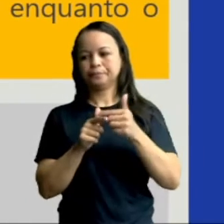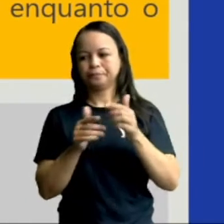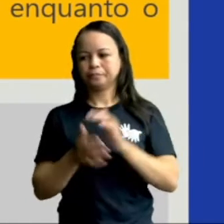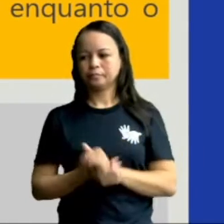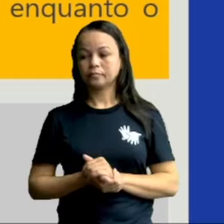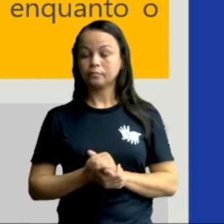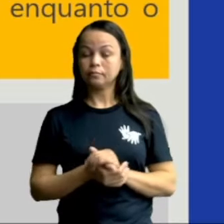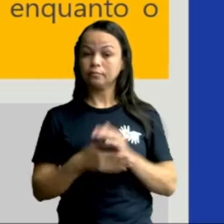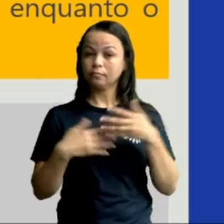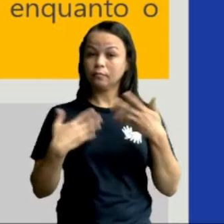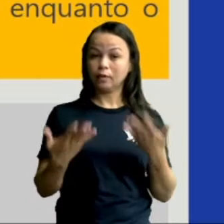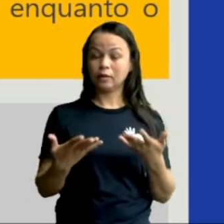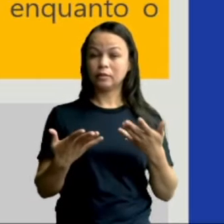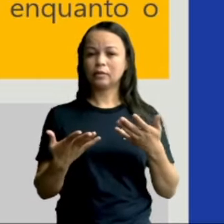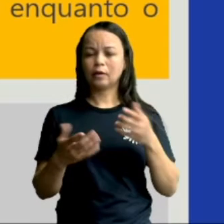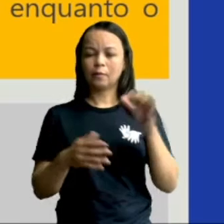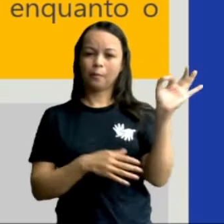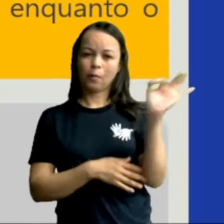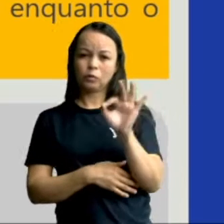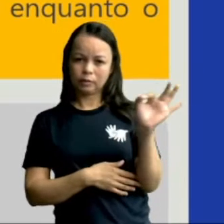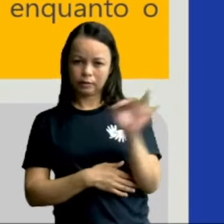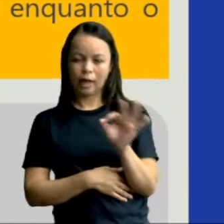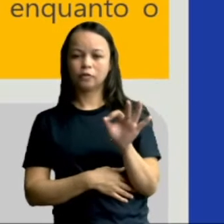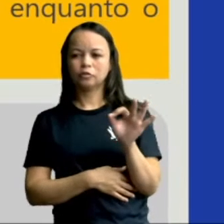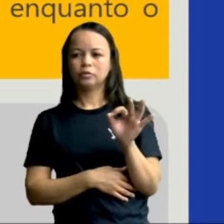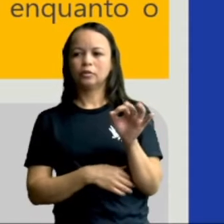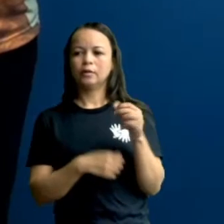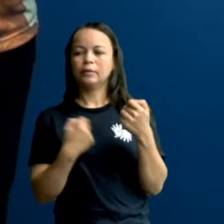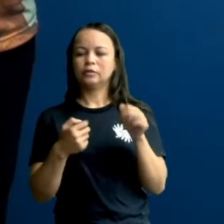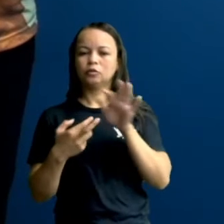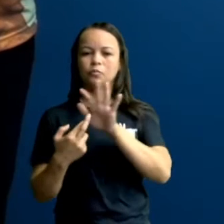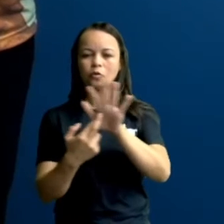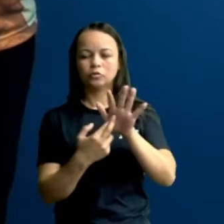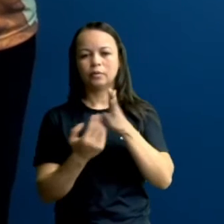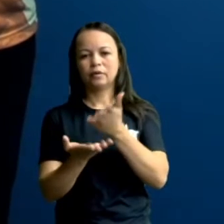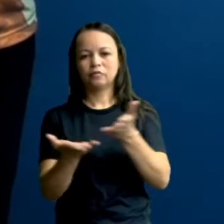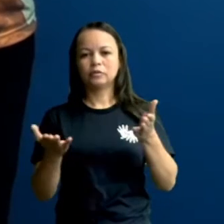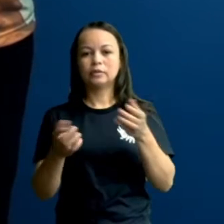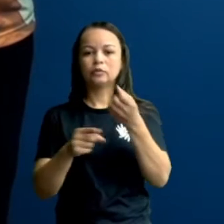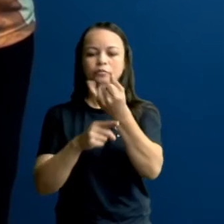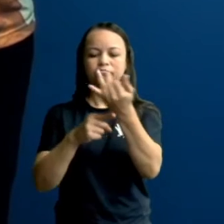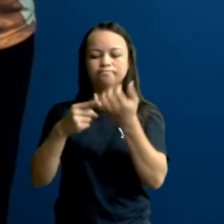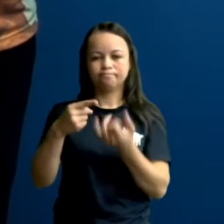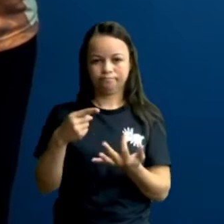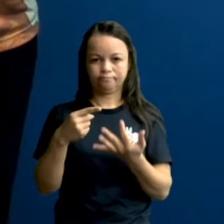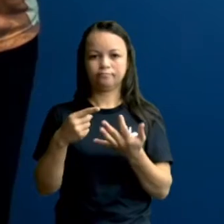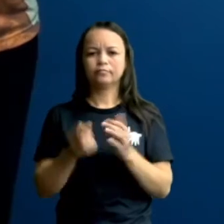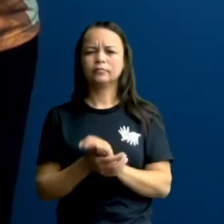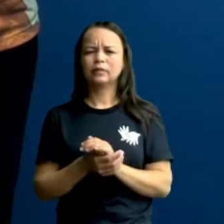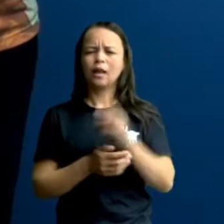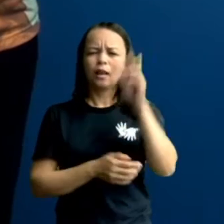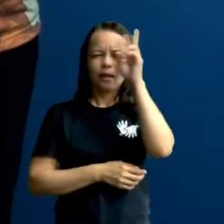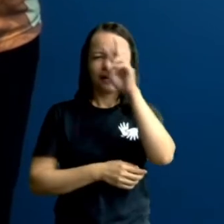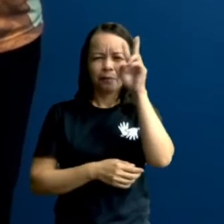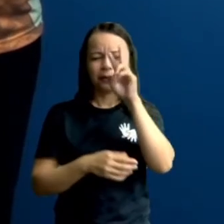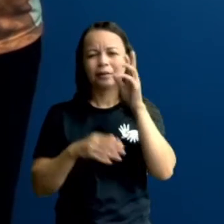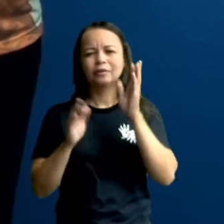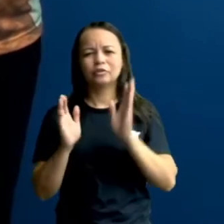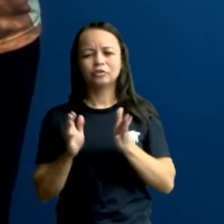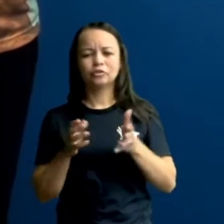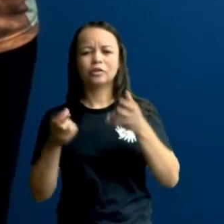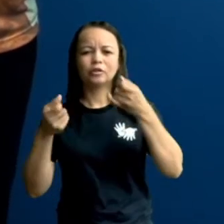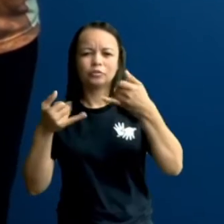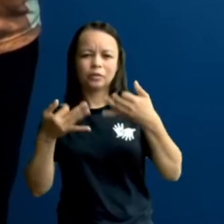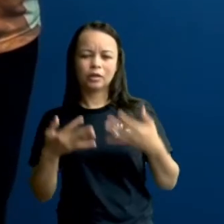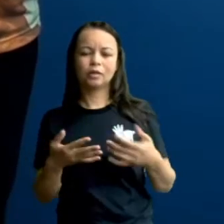preciso reprisar aqui para vocês frações. Lembra de uma aula nossa em que a gente tratou, né, do tema frações? Então